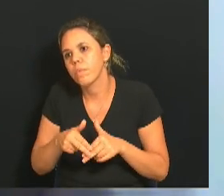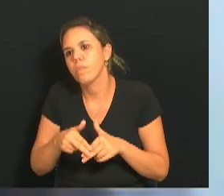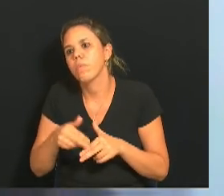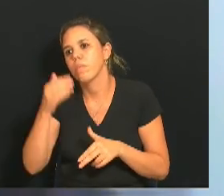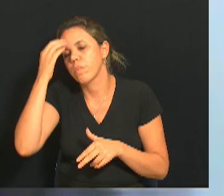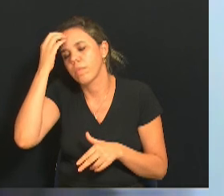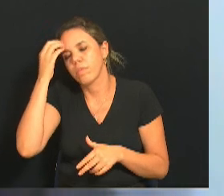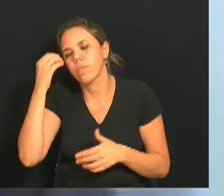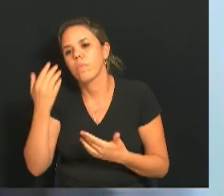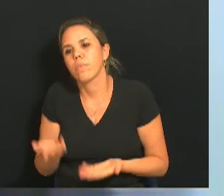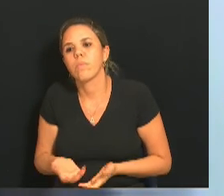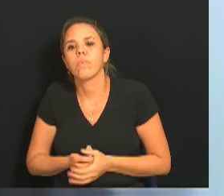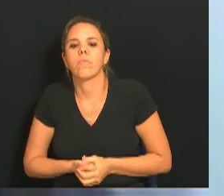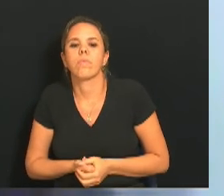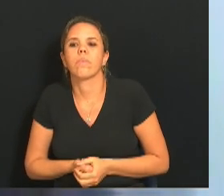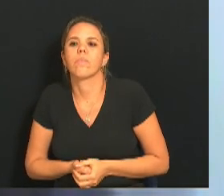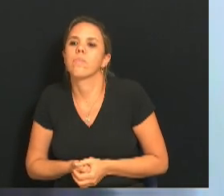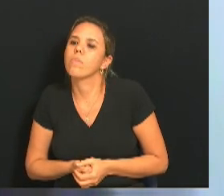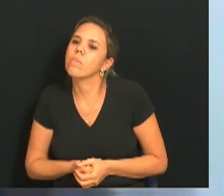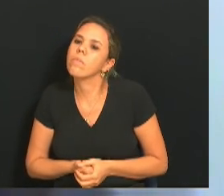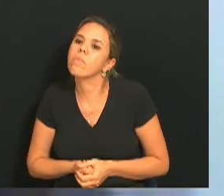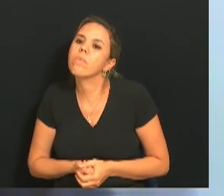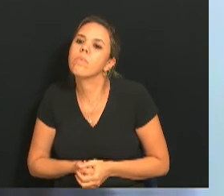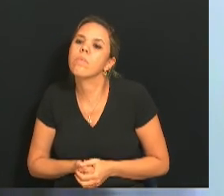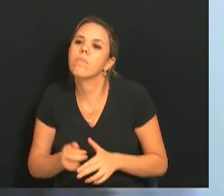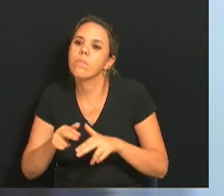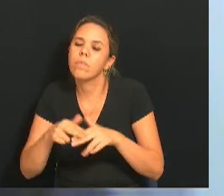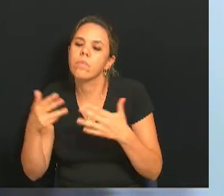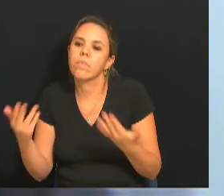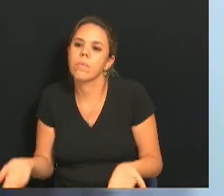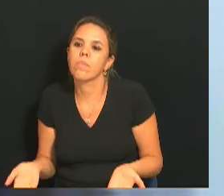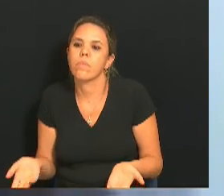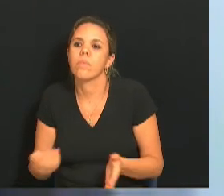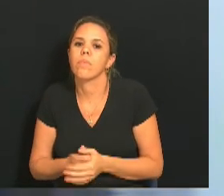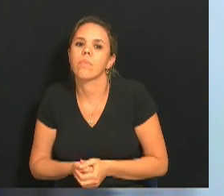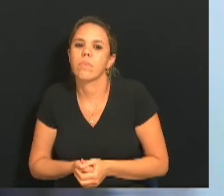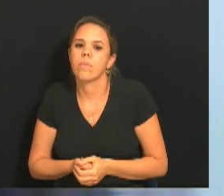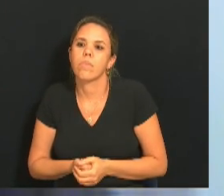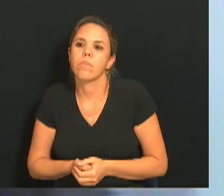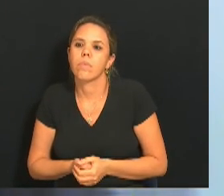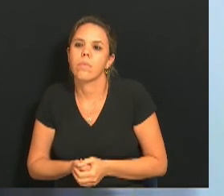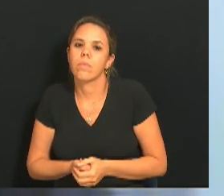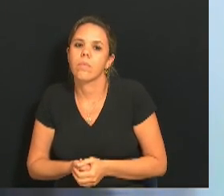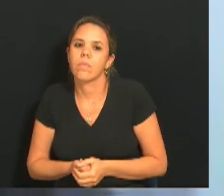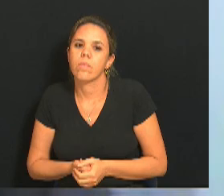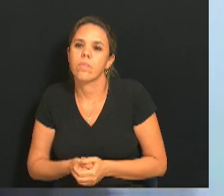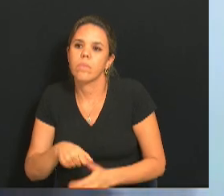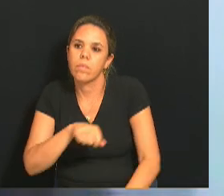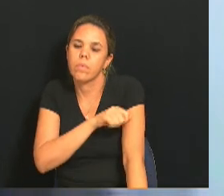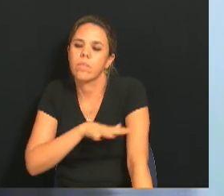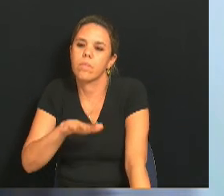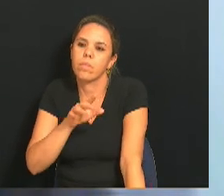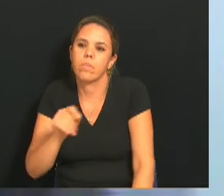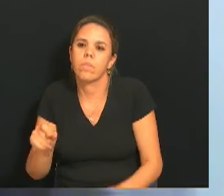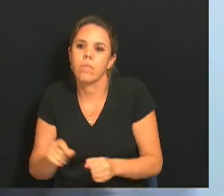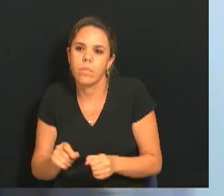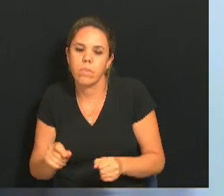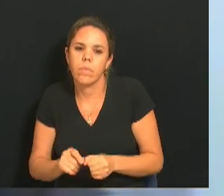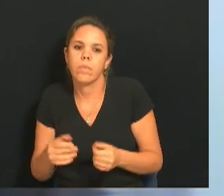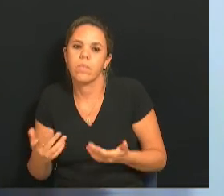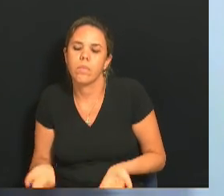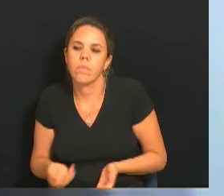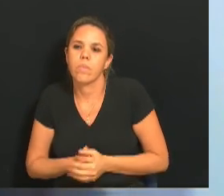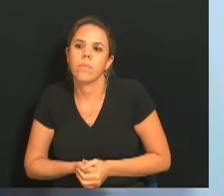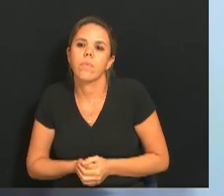indica. E aí, em função disso, a pintura que o aluno fez, ela foi repintada, listada, e,